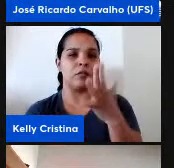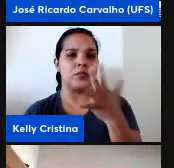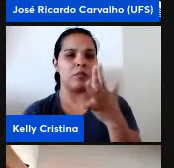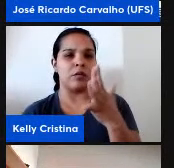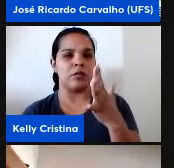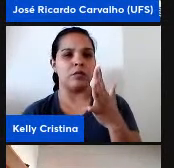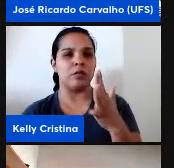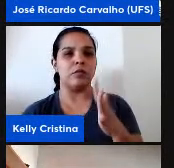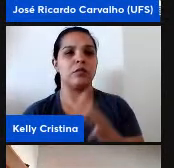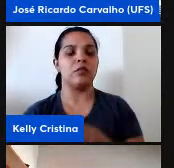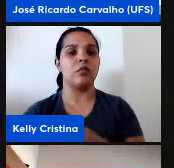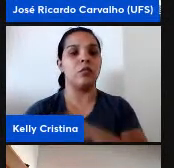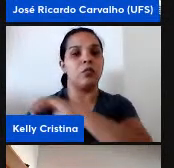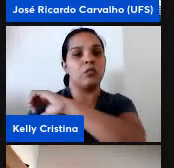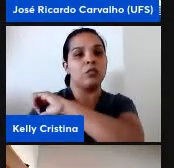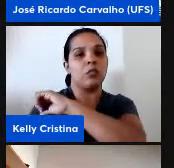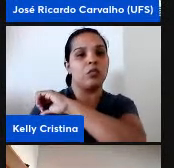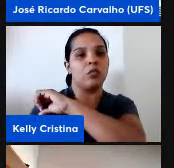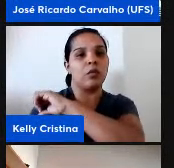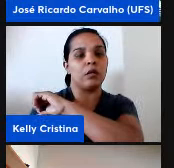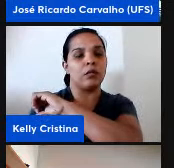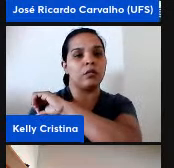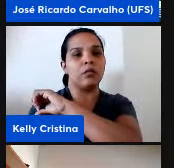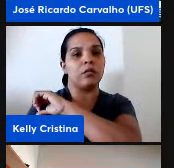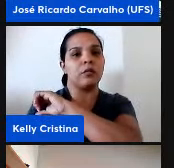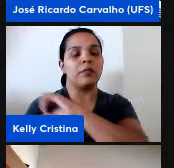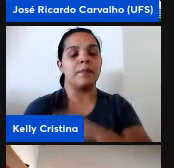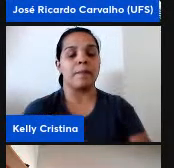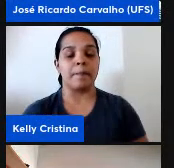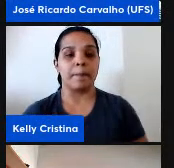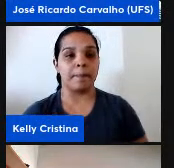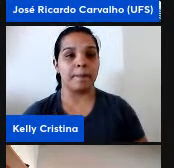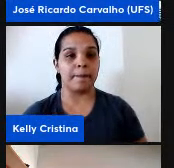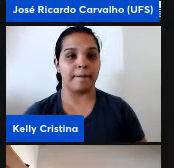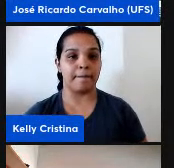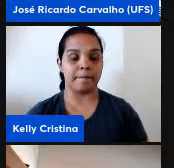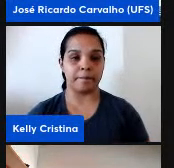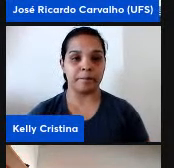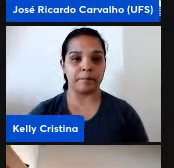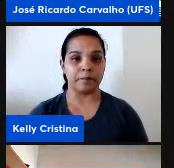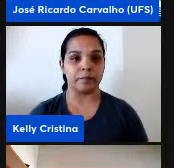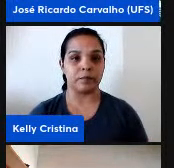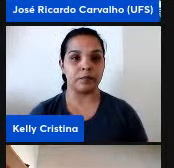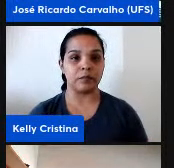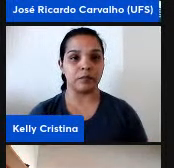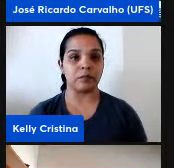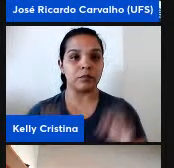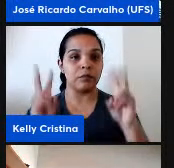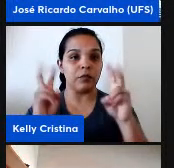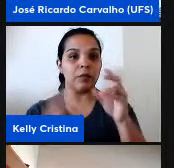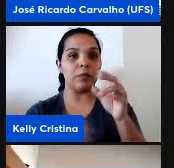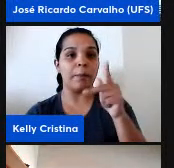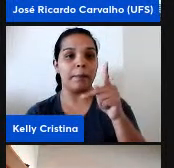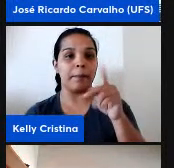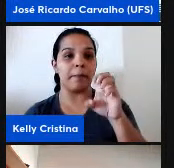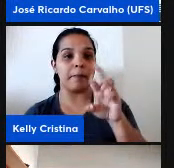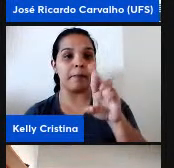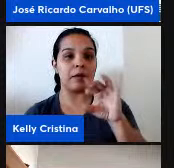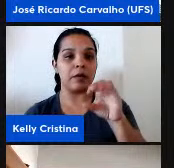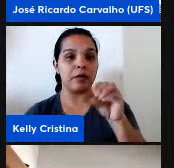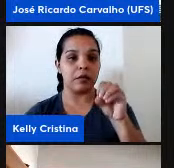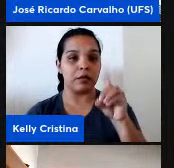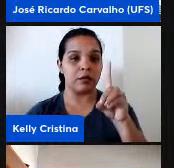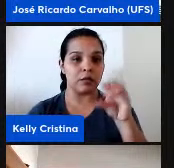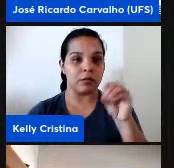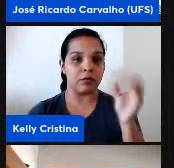torno do nono ano, com períodos compostos, né? E aí a ideia